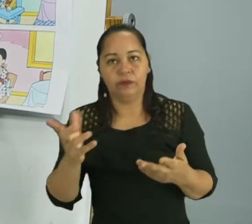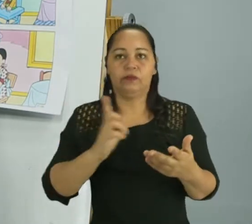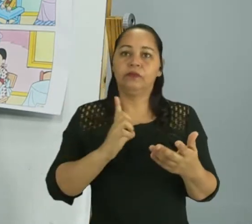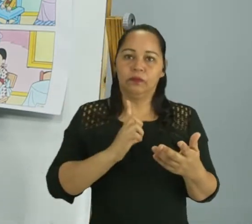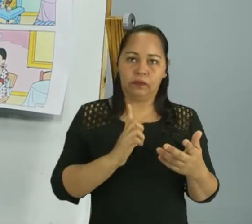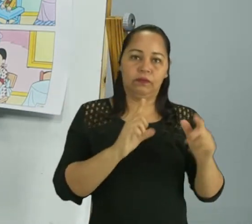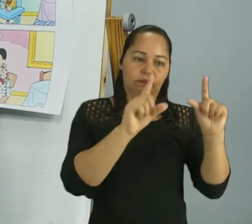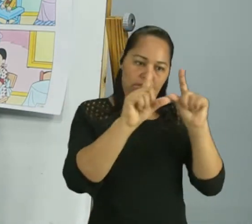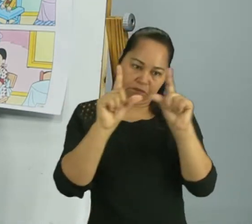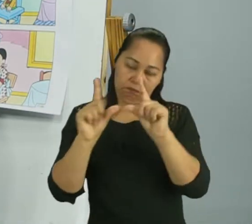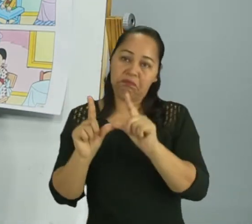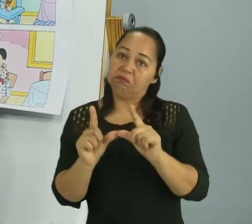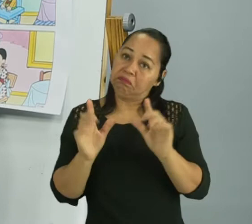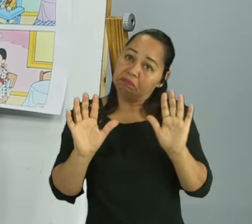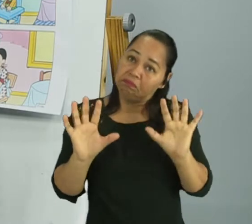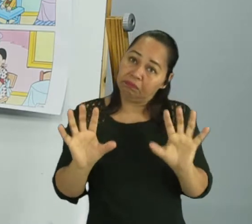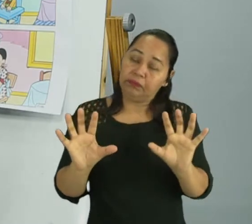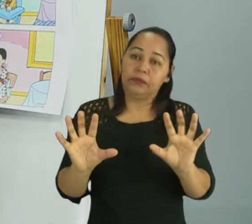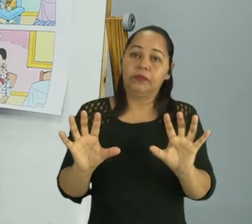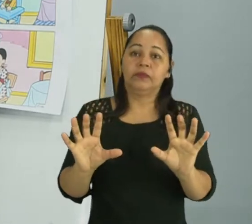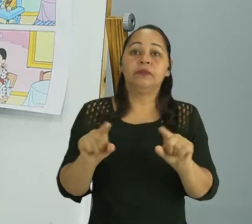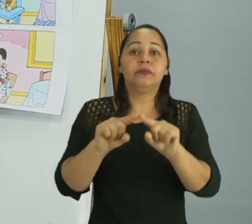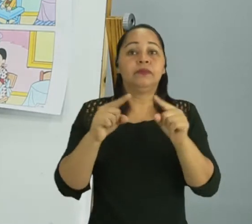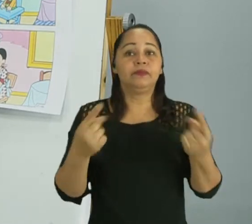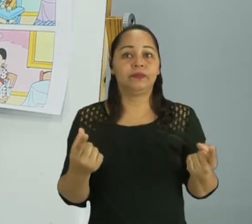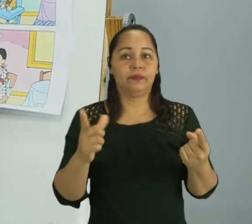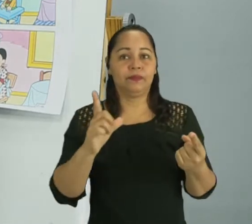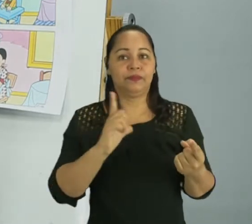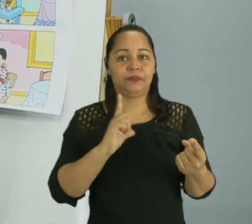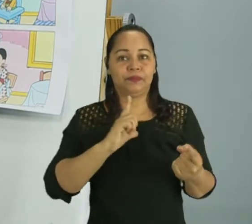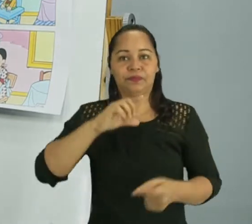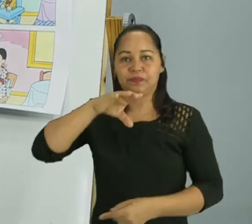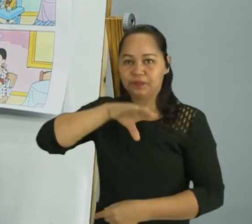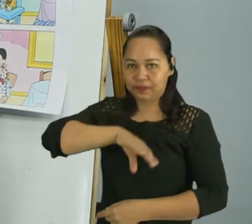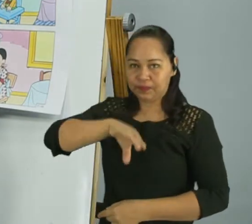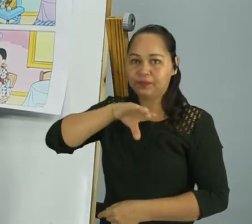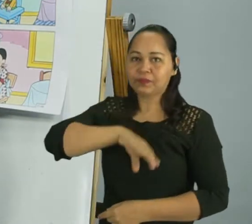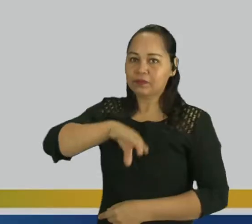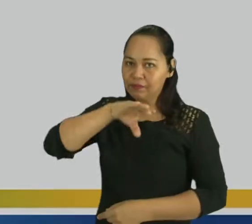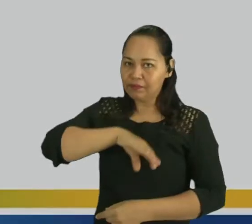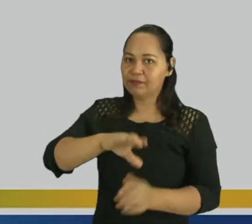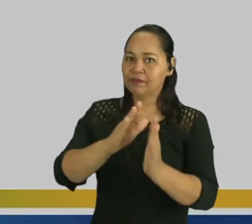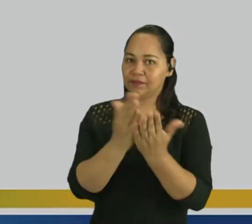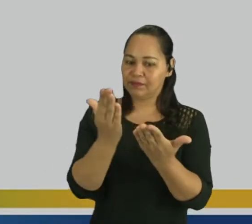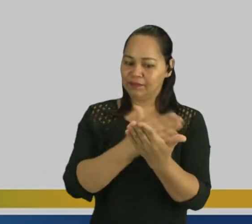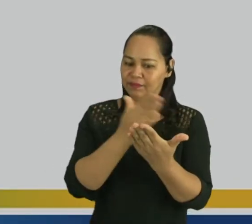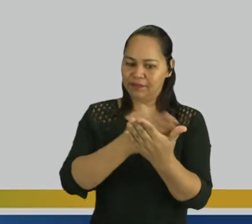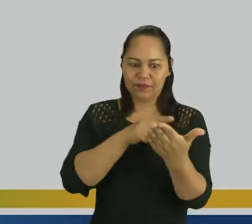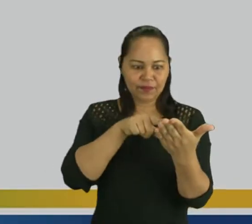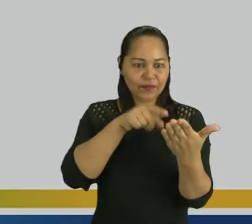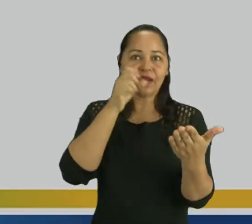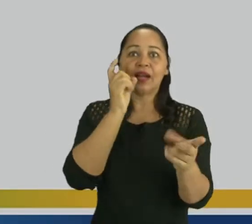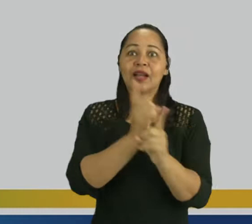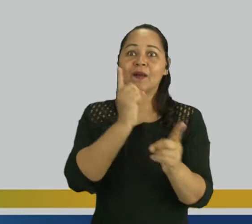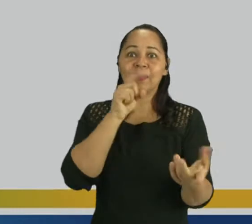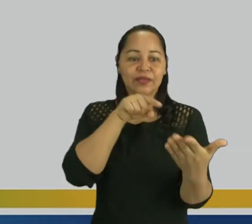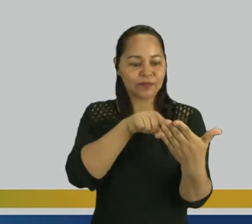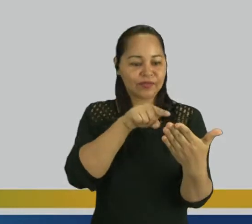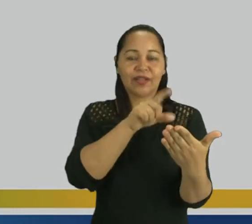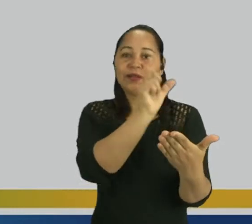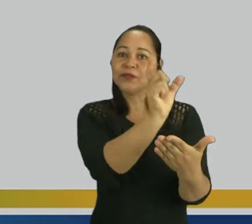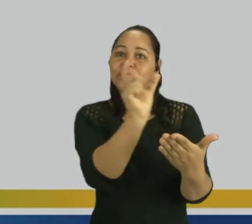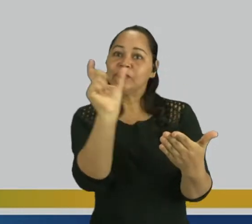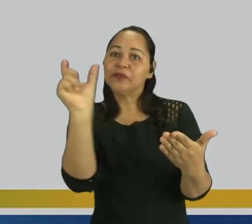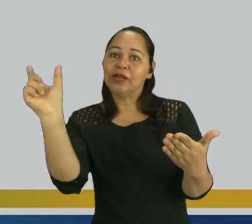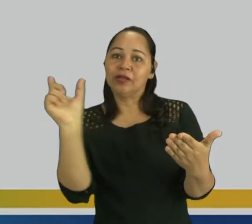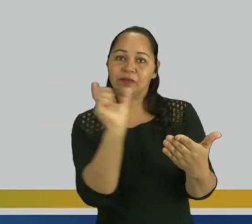tem muitas e muitas tirinhas, né, no nosso livro de português. Você já deparou, né,